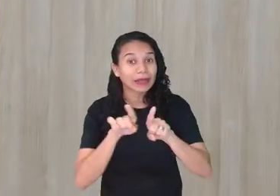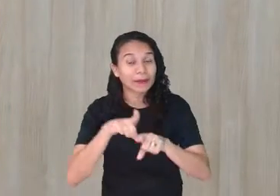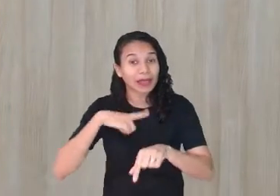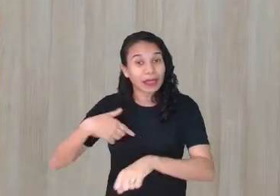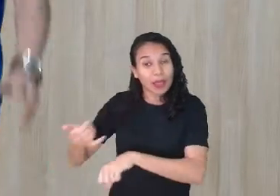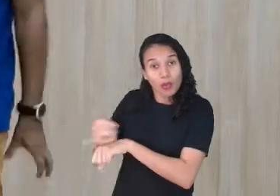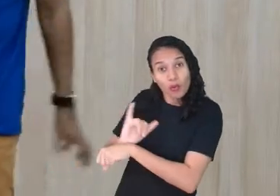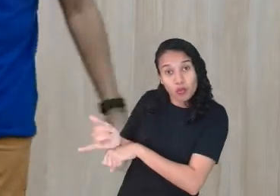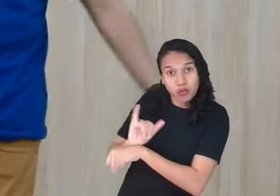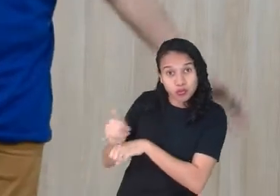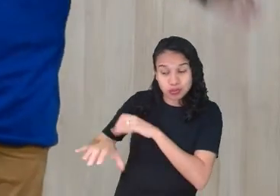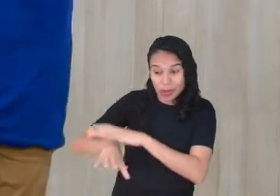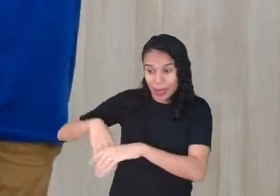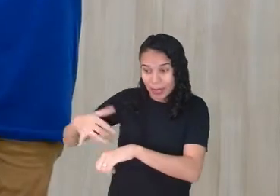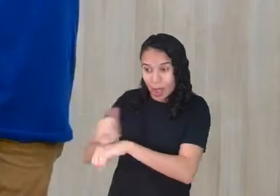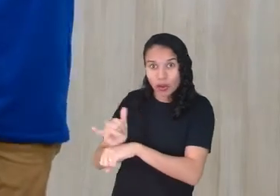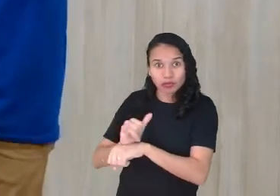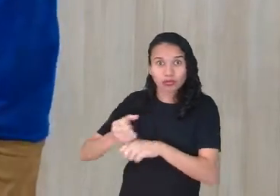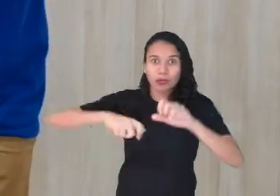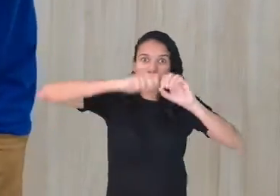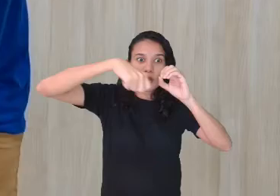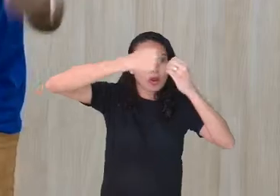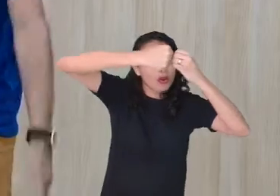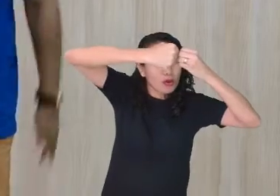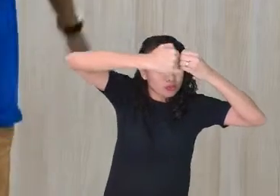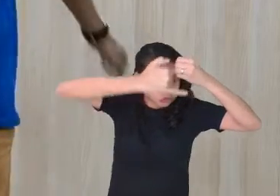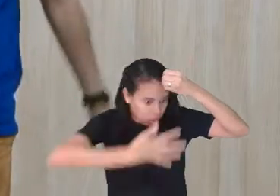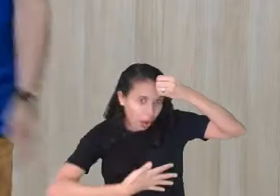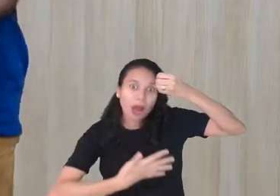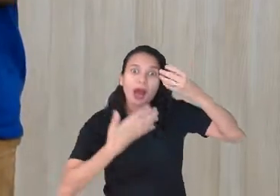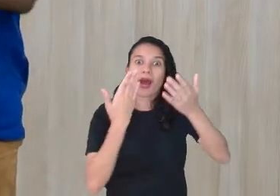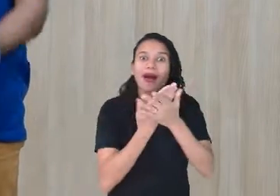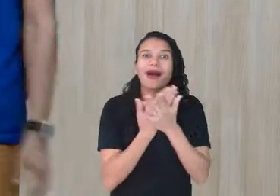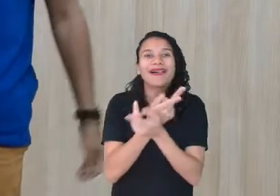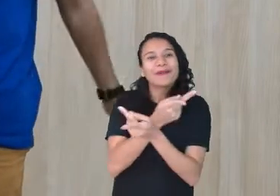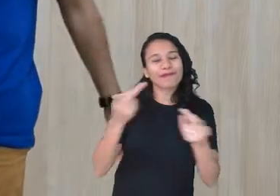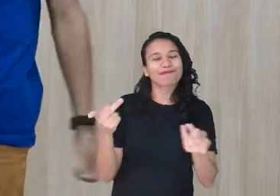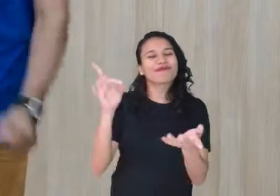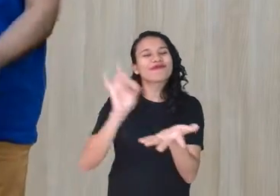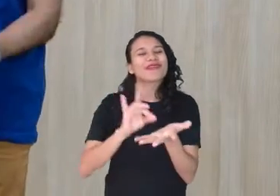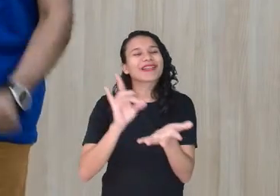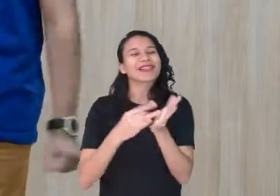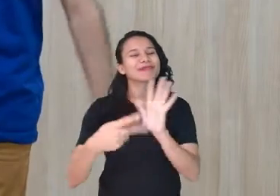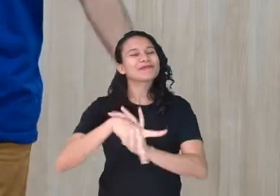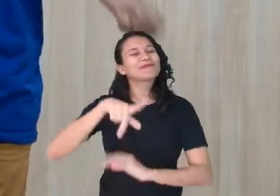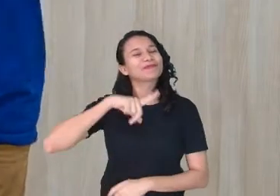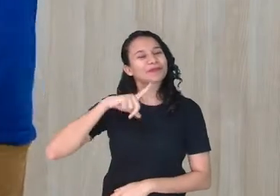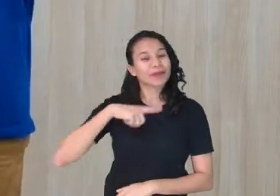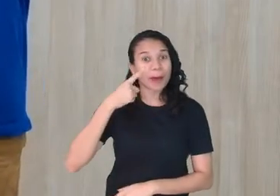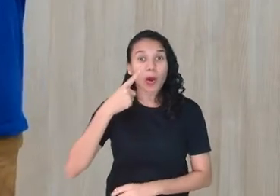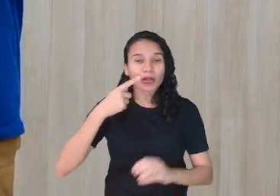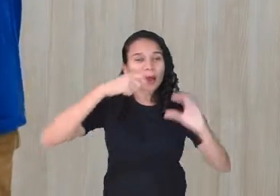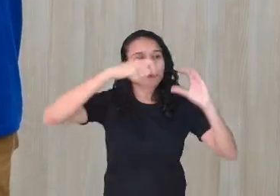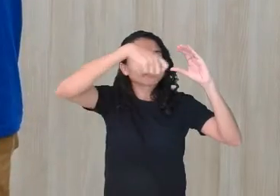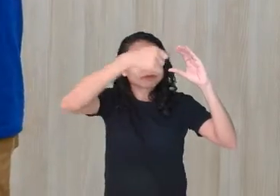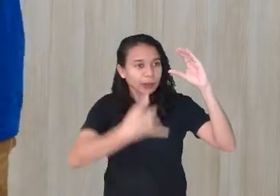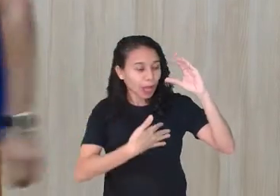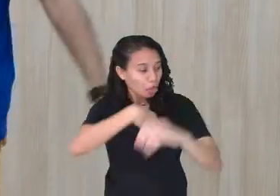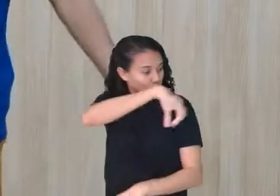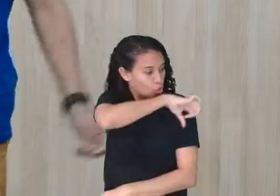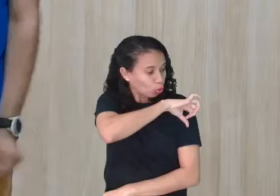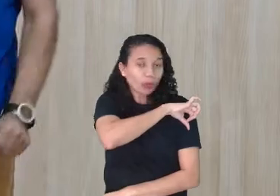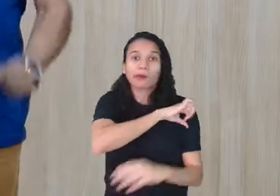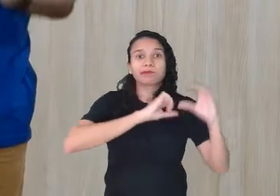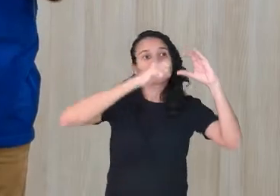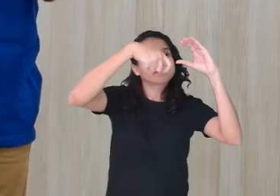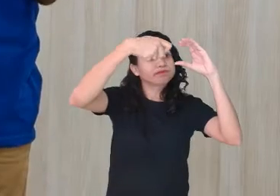o YouTube com uma playlist cheio de aula para vocês, exatamente. Você vai lá na playlist nono ano e